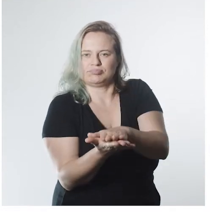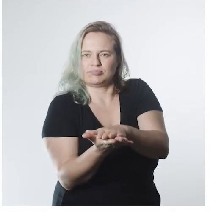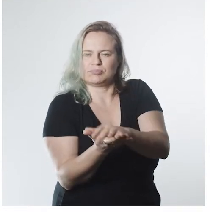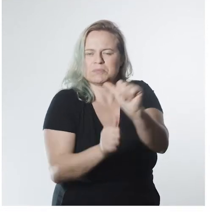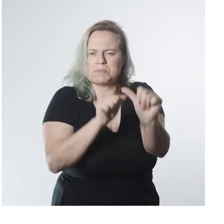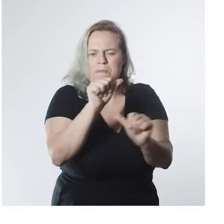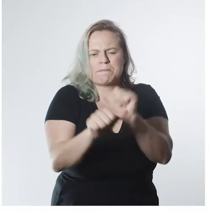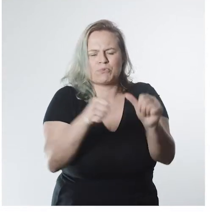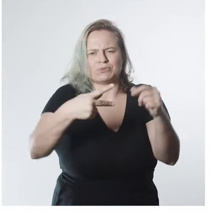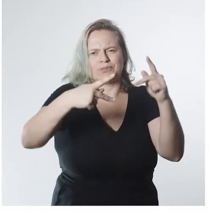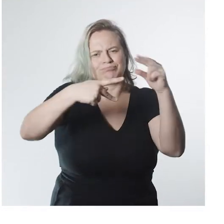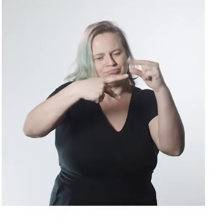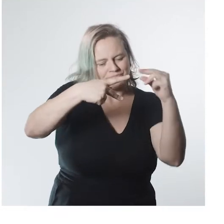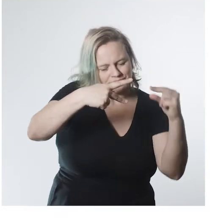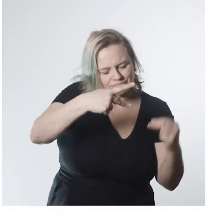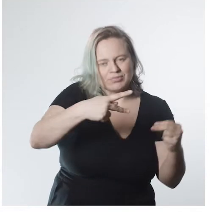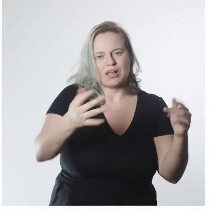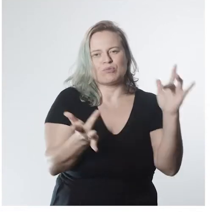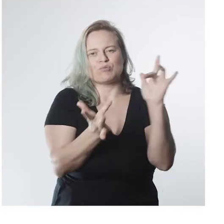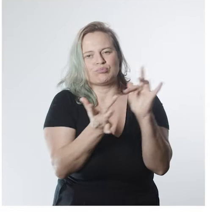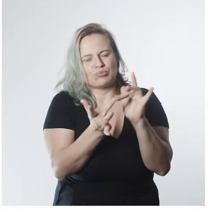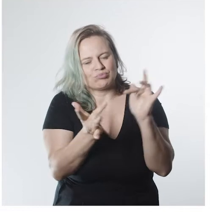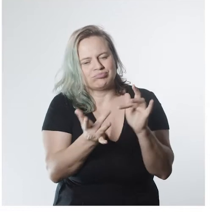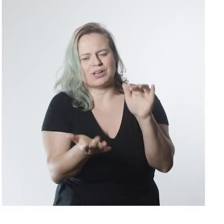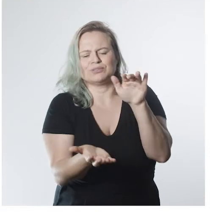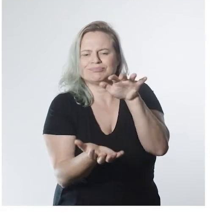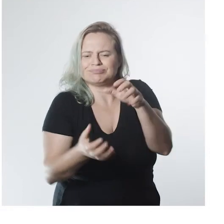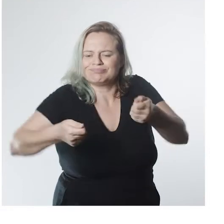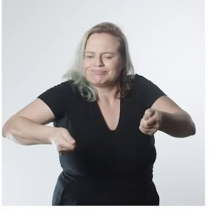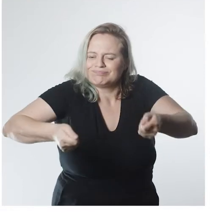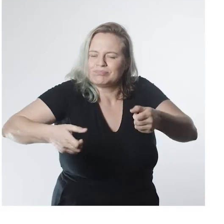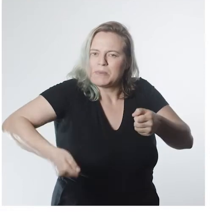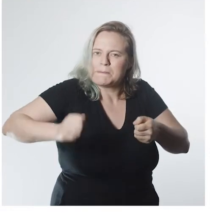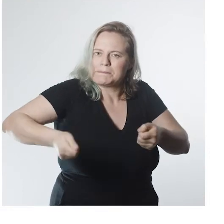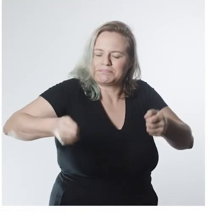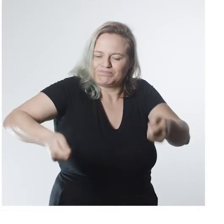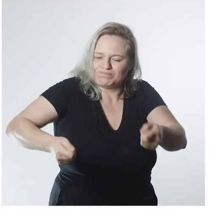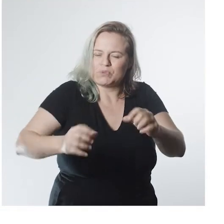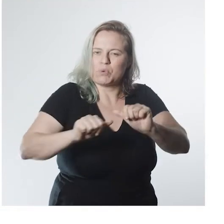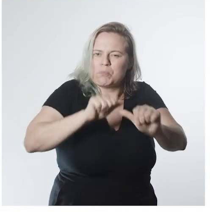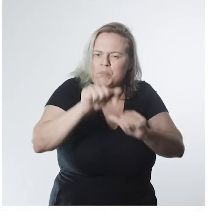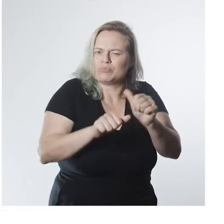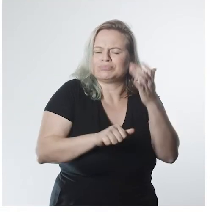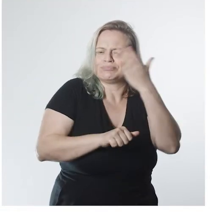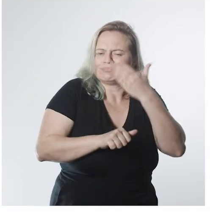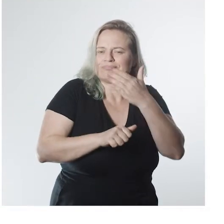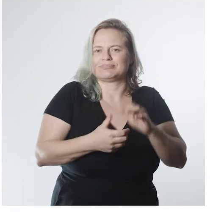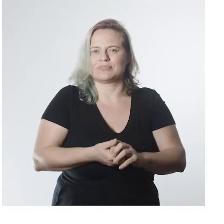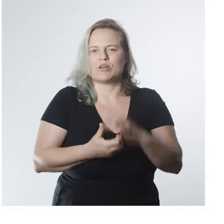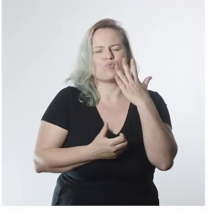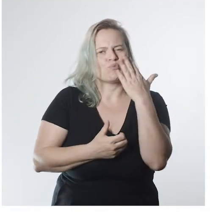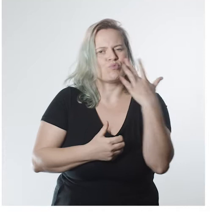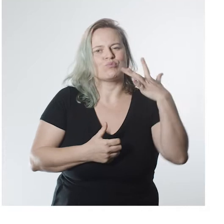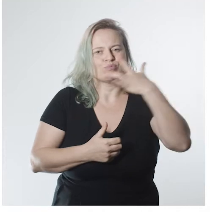né, da proteína ali com o contato, né, no metal, do calor, e aí transforma em açúcar, que é aquele cheirinho gostoso, é aquela cor gostosa